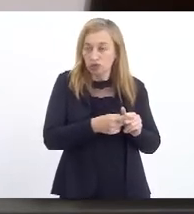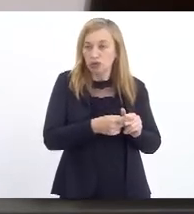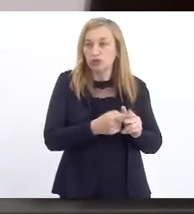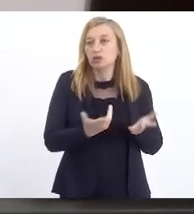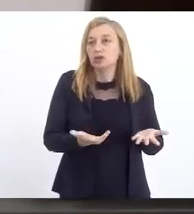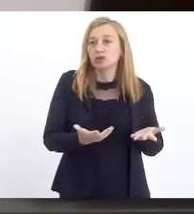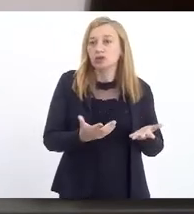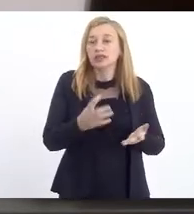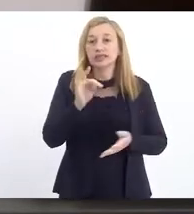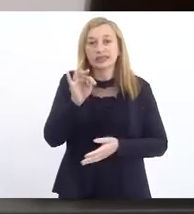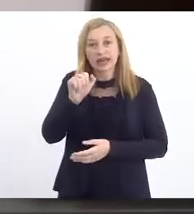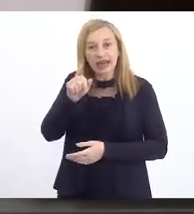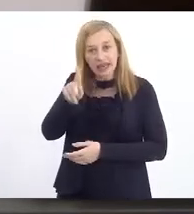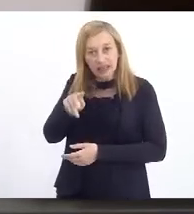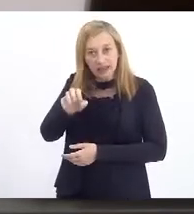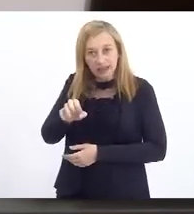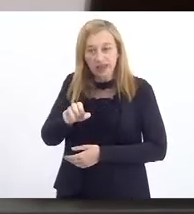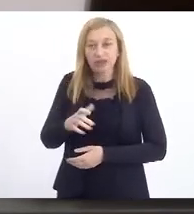populares TAC,